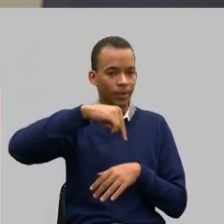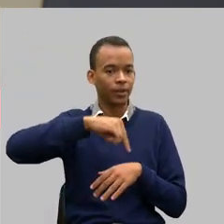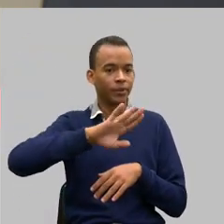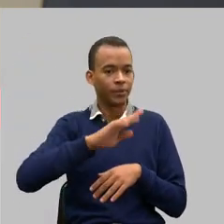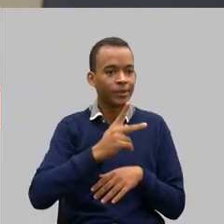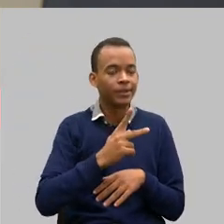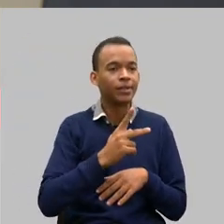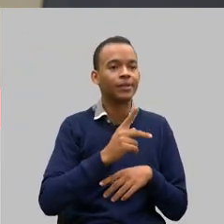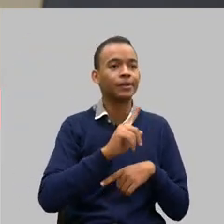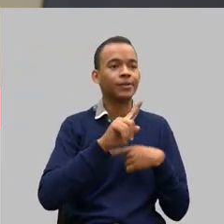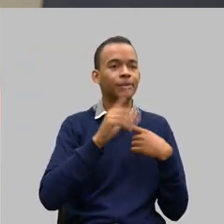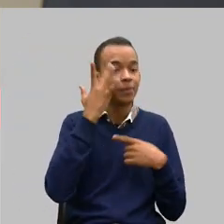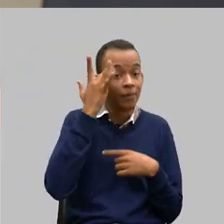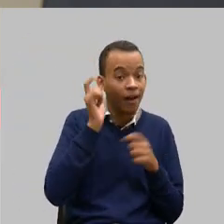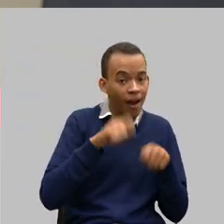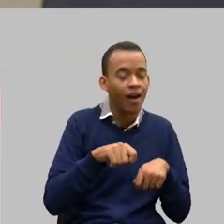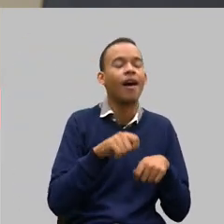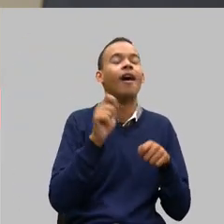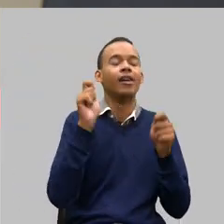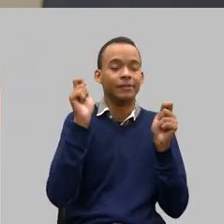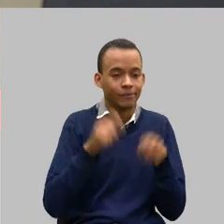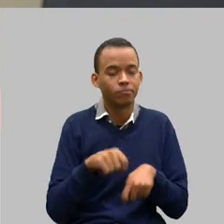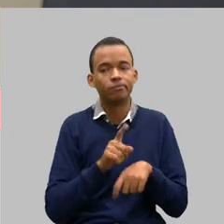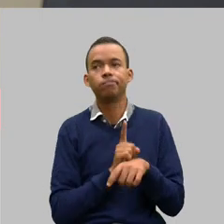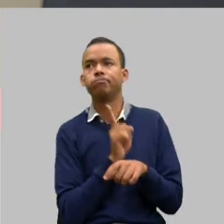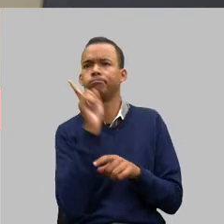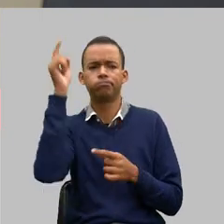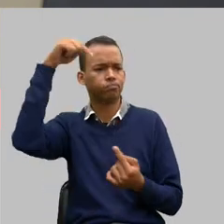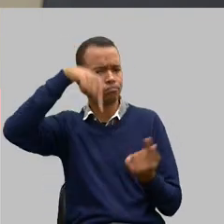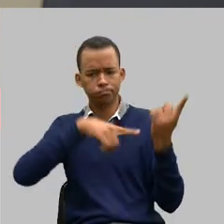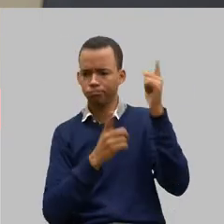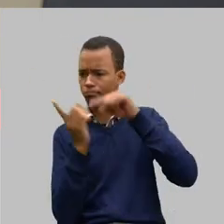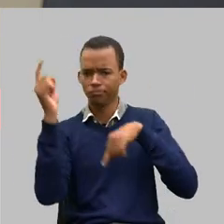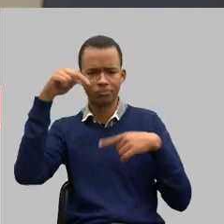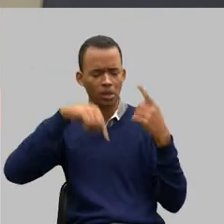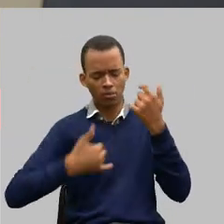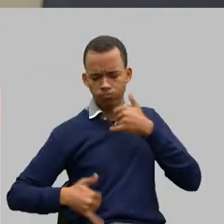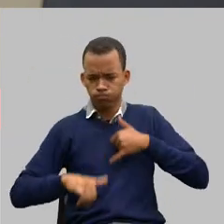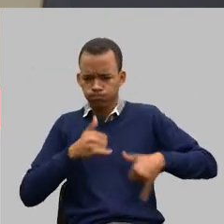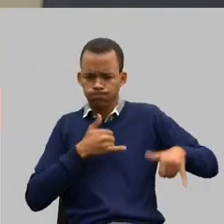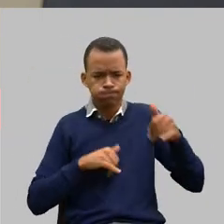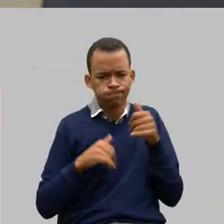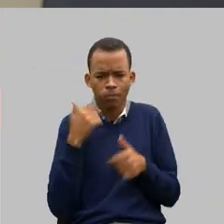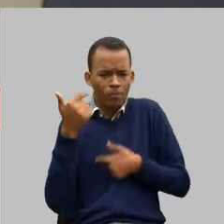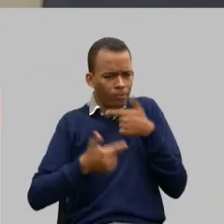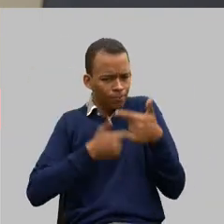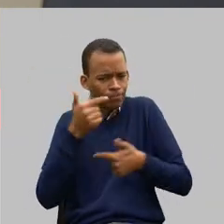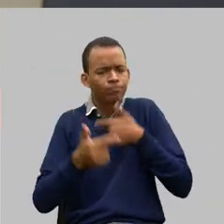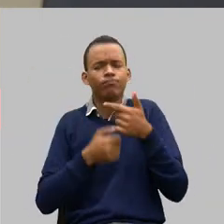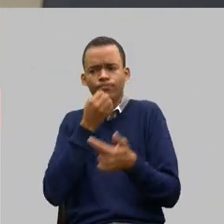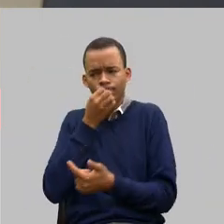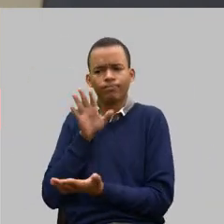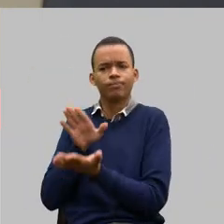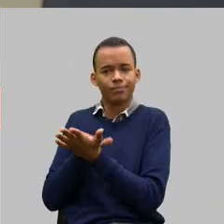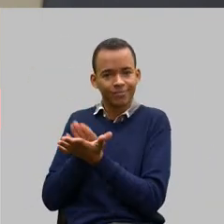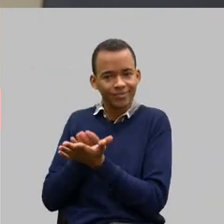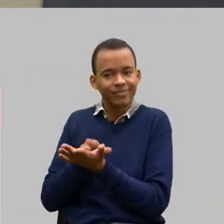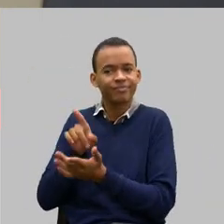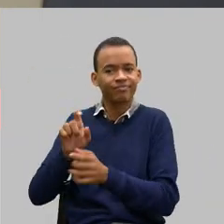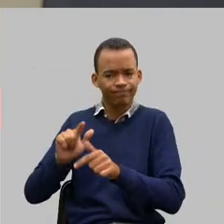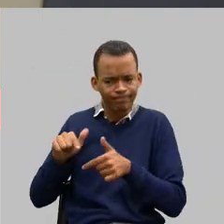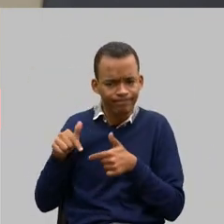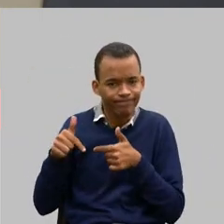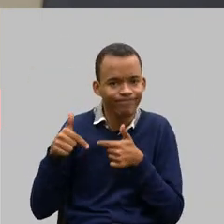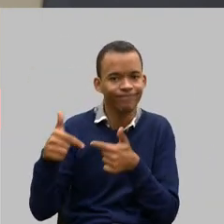e depois vai e esse cara roda o estado e numa energia que né que muito bom viu Rodrigo poder contar com um cara que tem